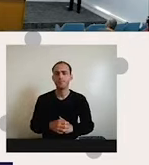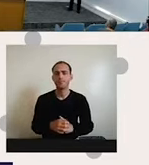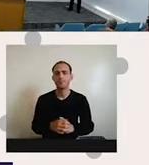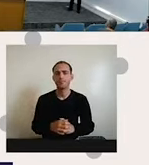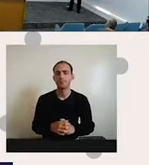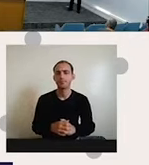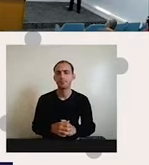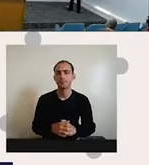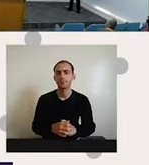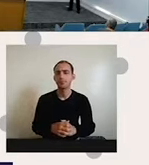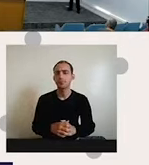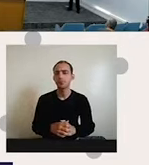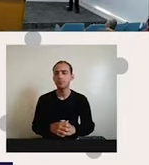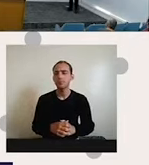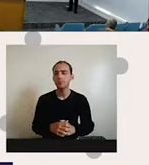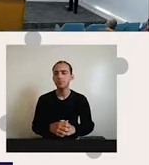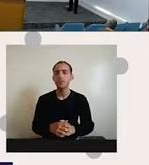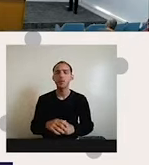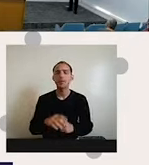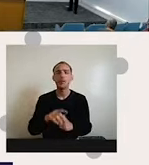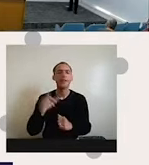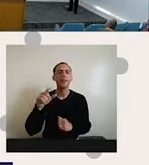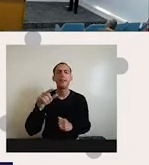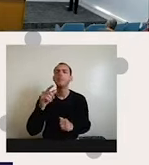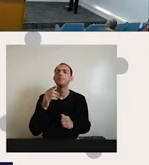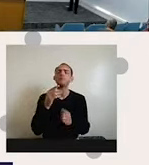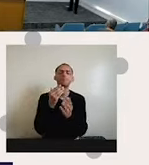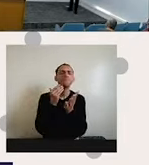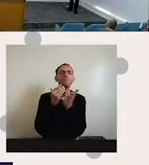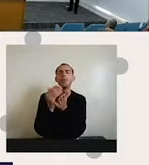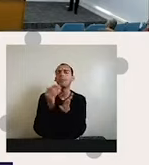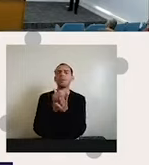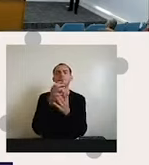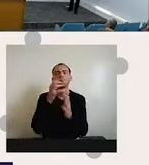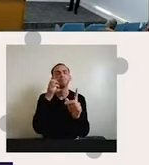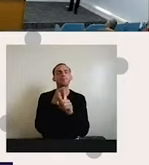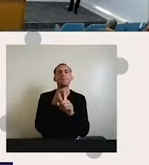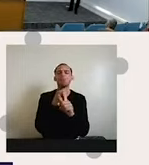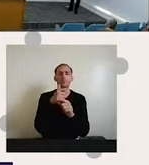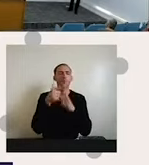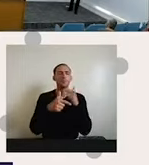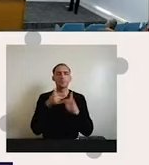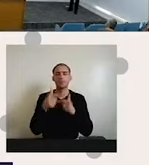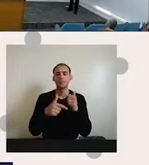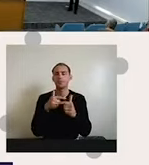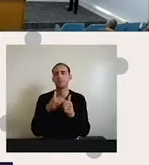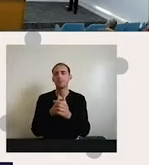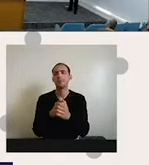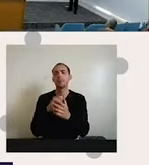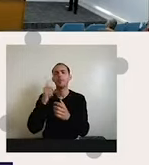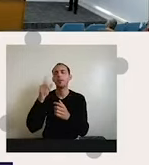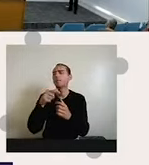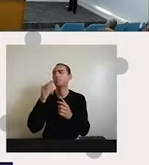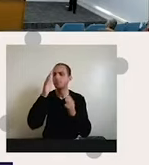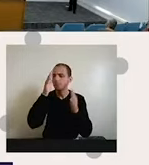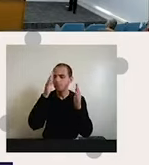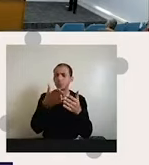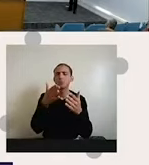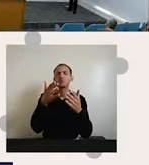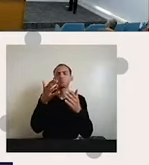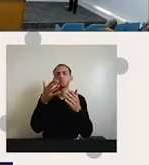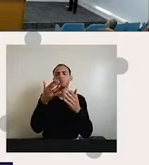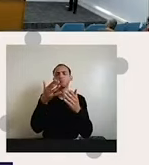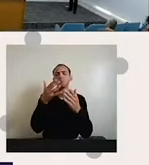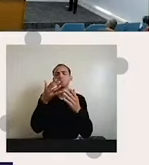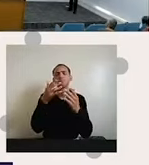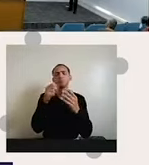sendo apresentada pelo trabalhador na anamnese, ela convenceu o perito de que que aquilo foi um acidente de